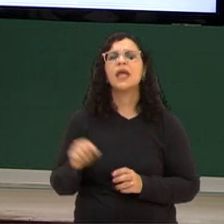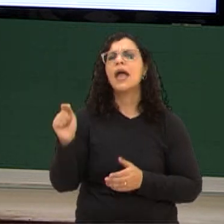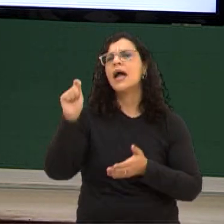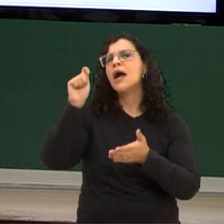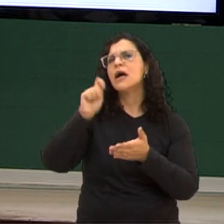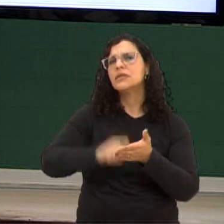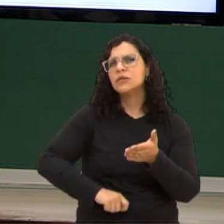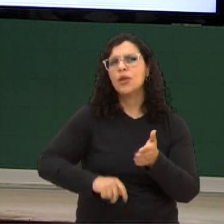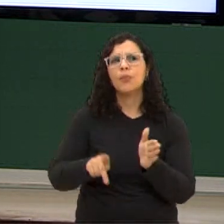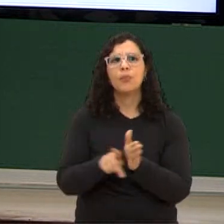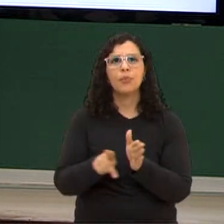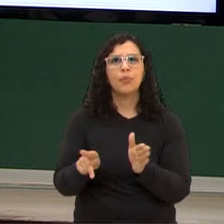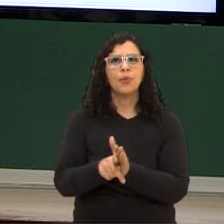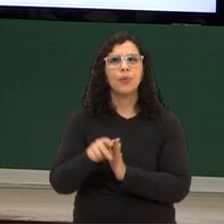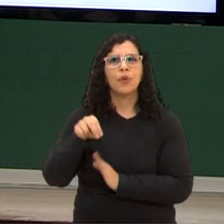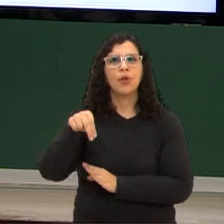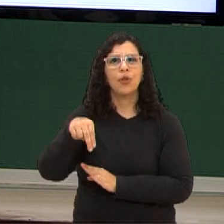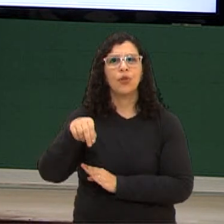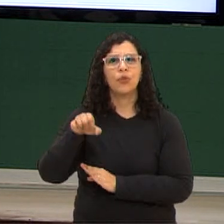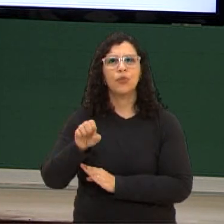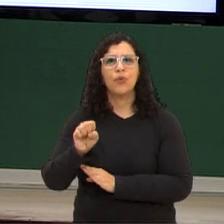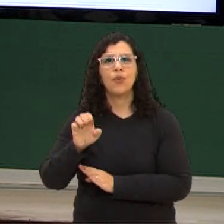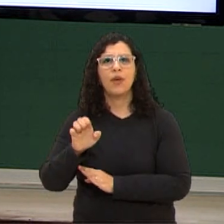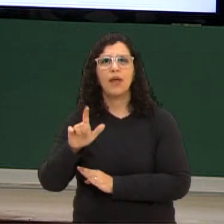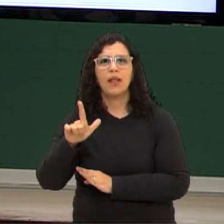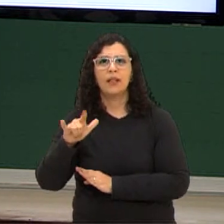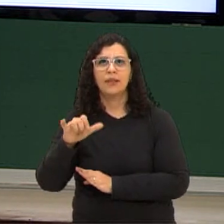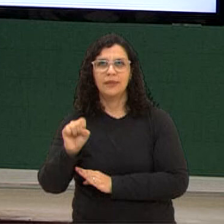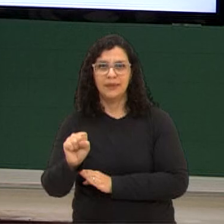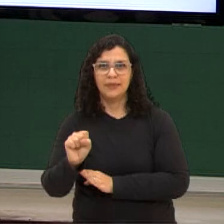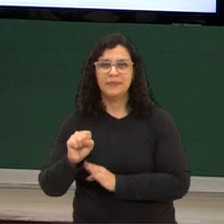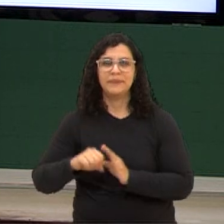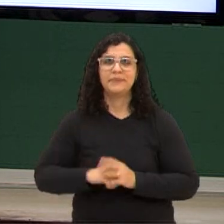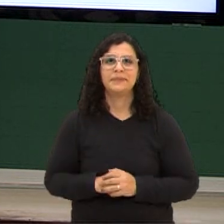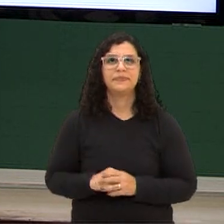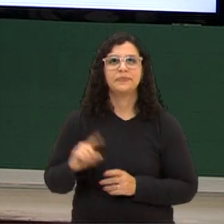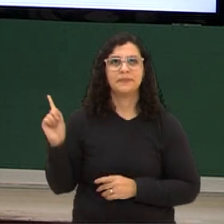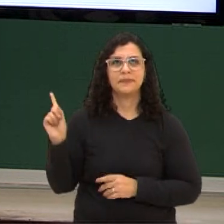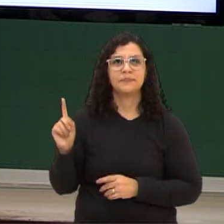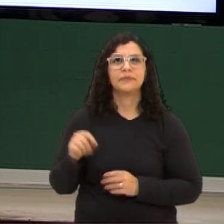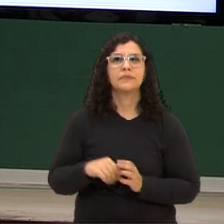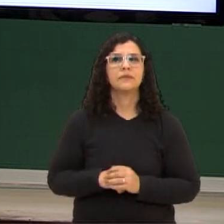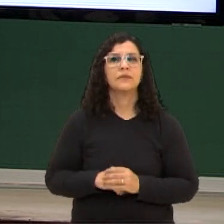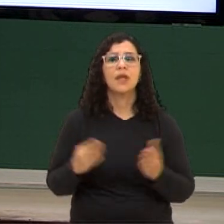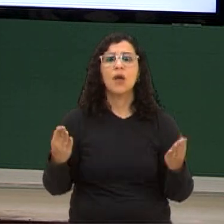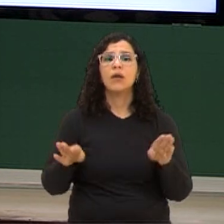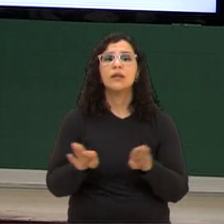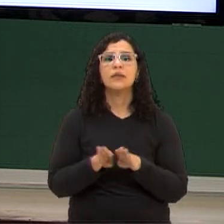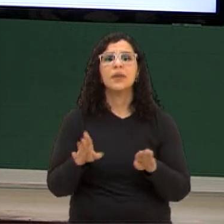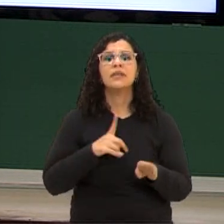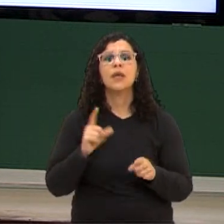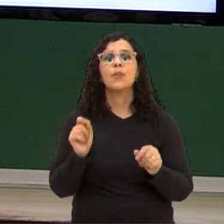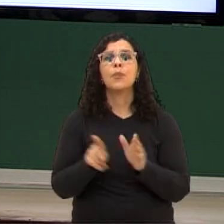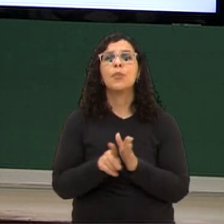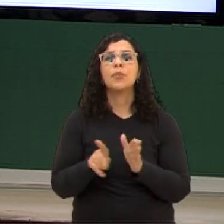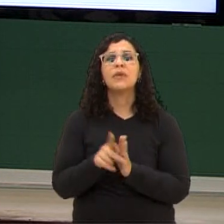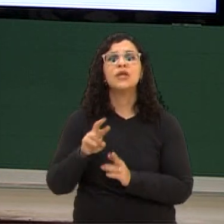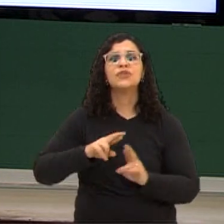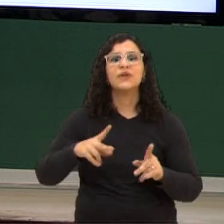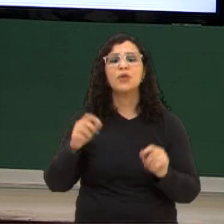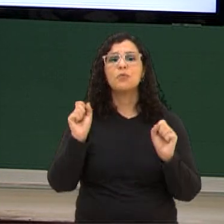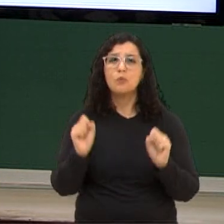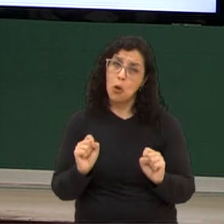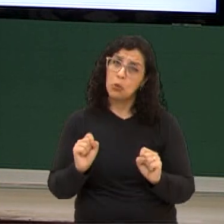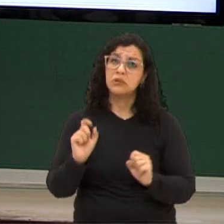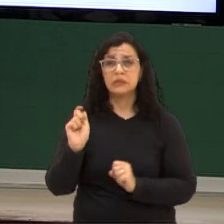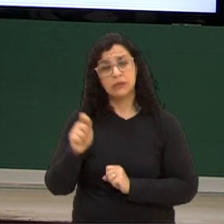emissor, ou a firma, né, a assinatura, ou quem escreveu, Noelia. E nesse bilhete aqui nós temos também uma coisa que pode